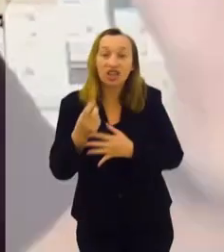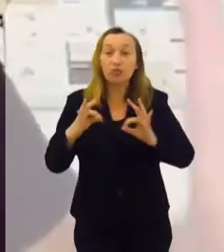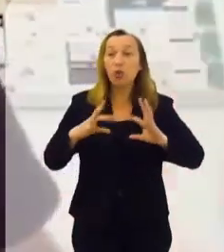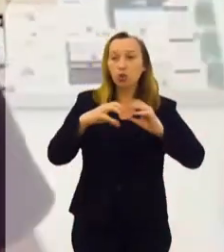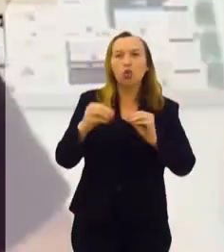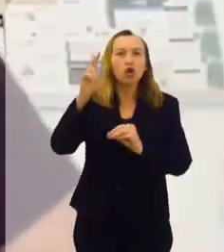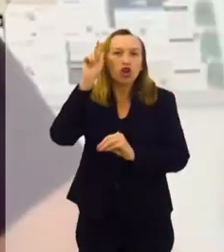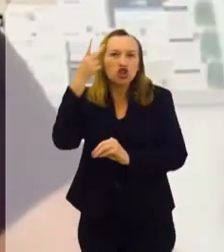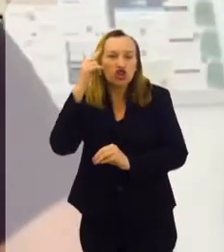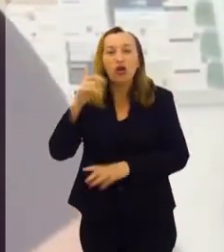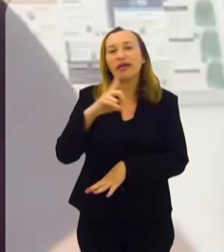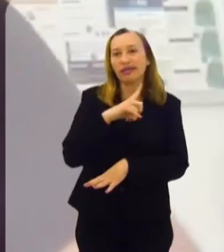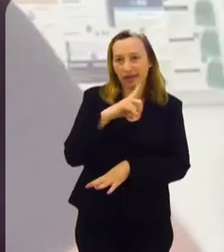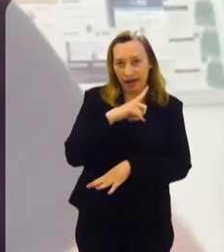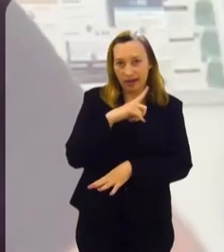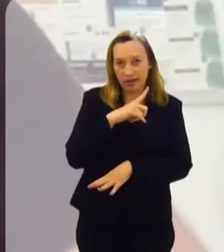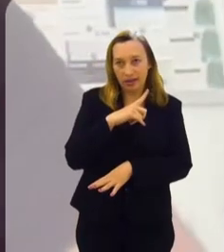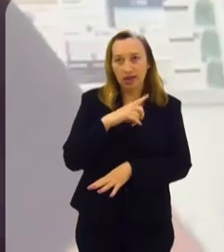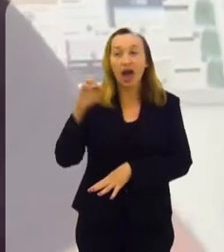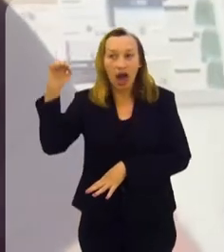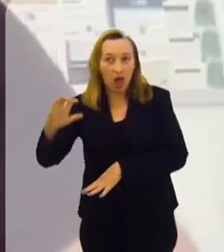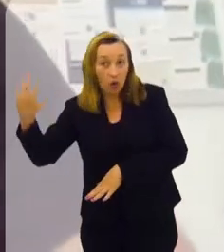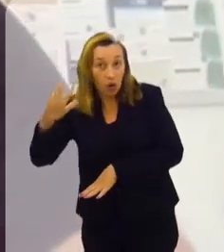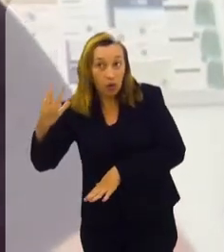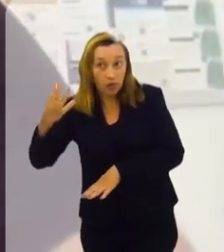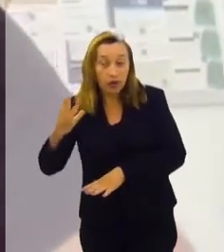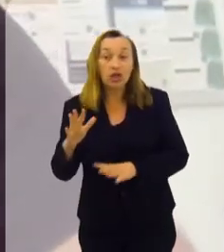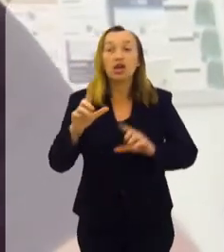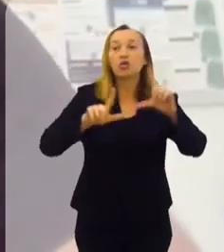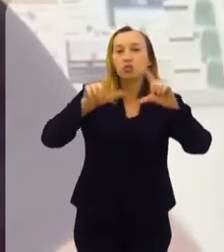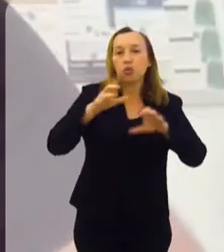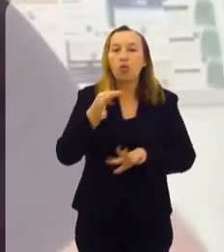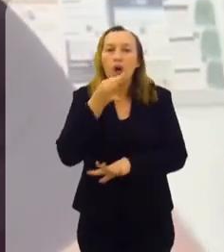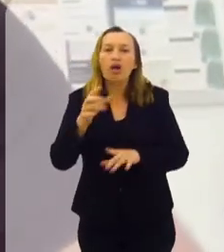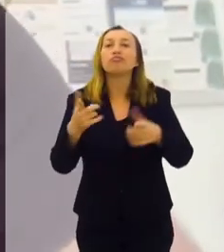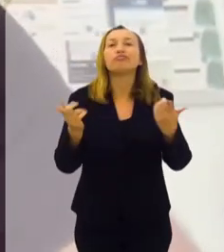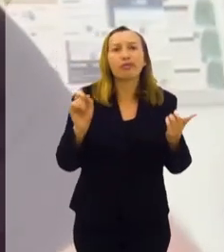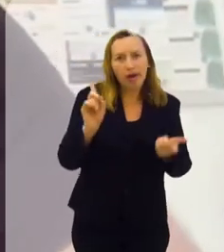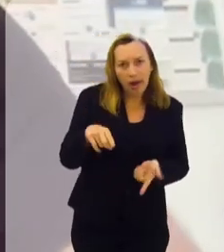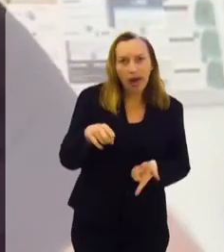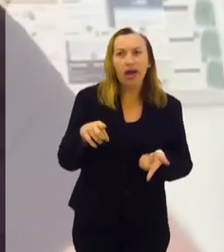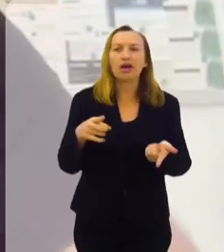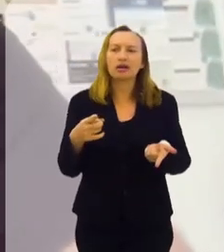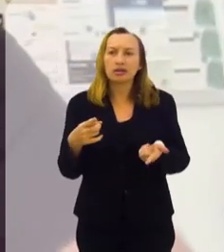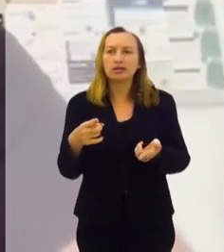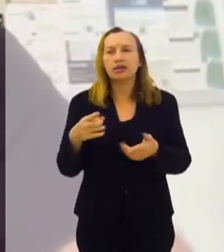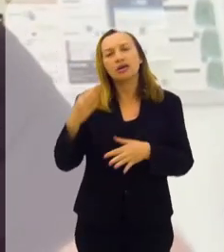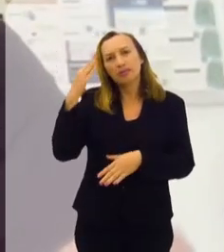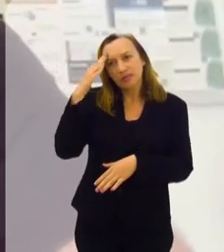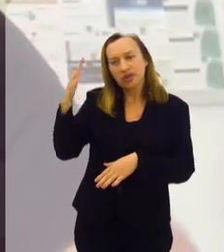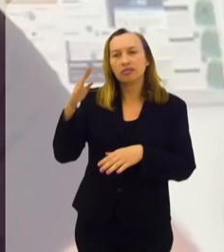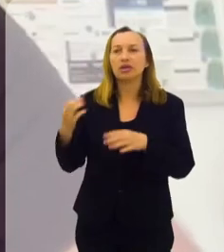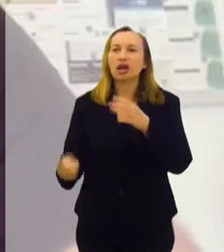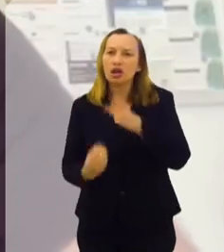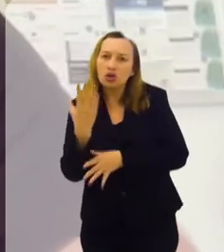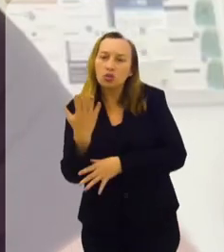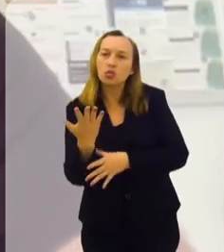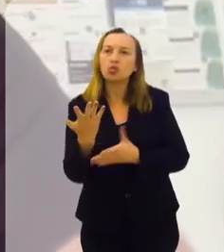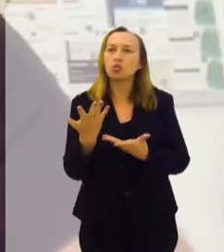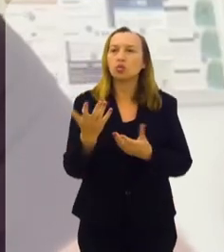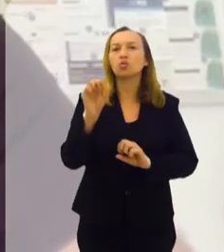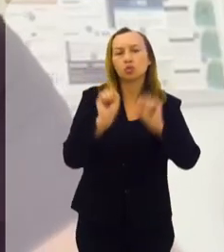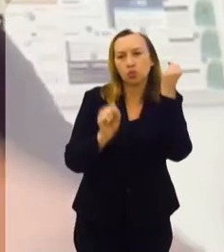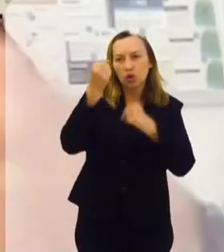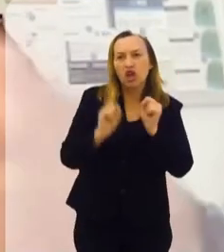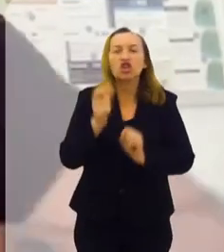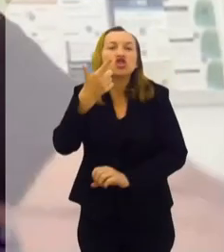por conta de toda a história que tem a Europa. E o audiovisual, ele é a locomotiva aí da indústria criativa, né?